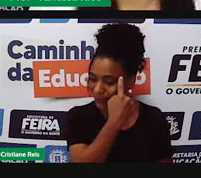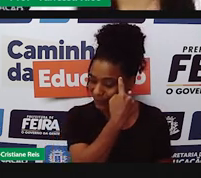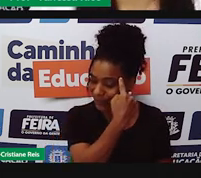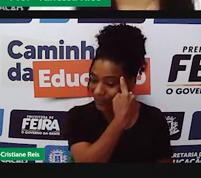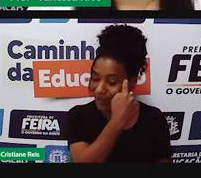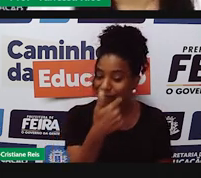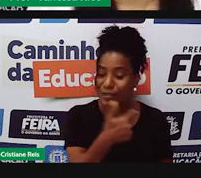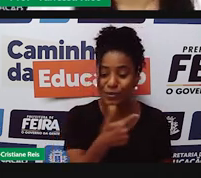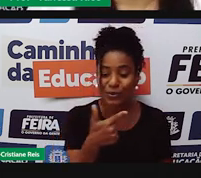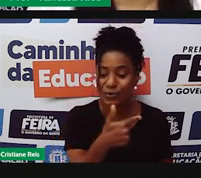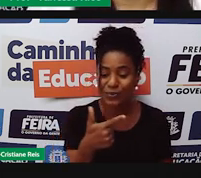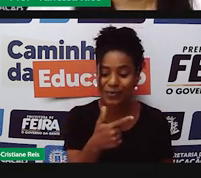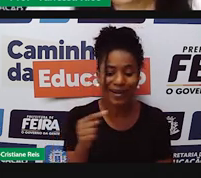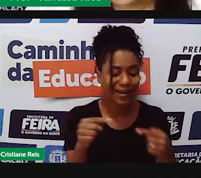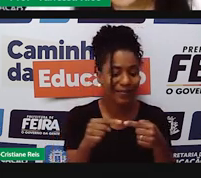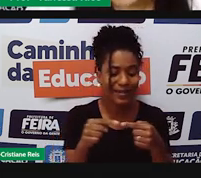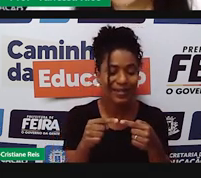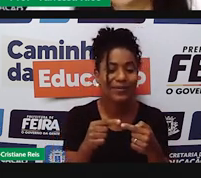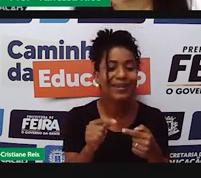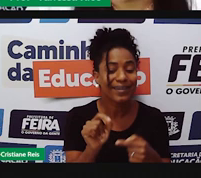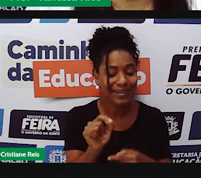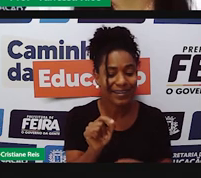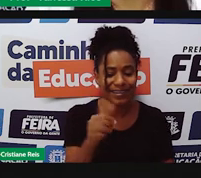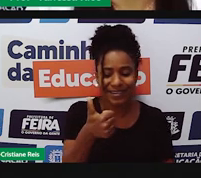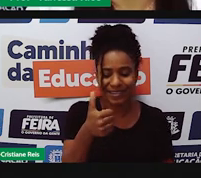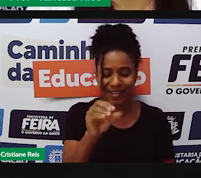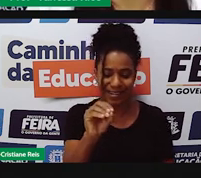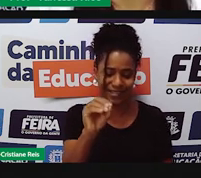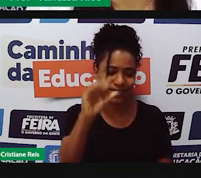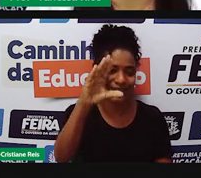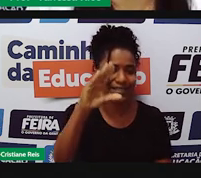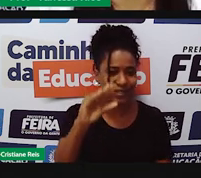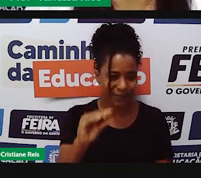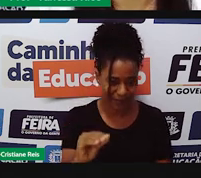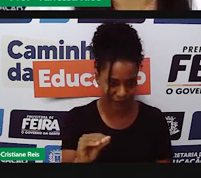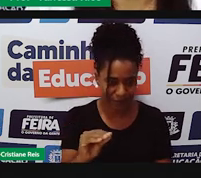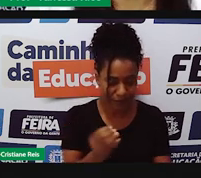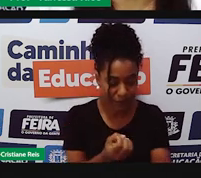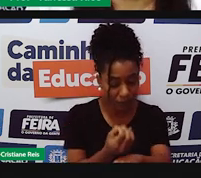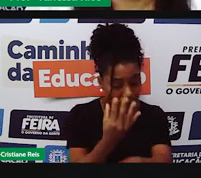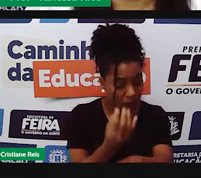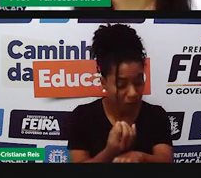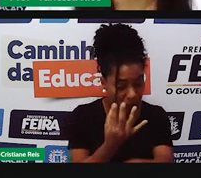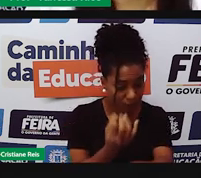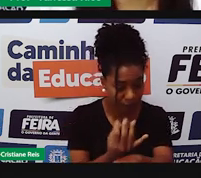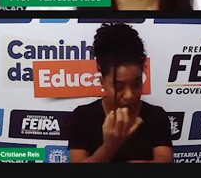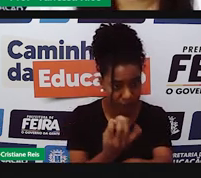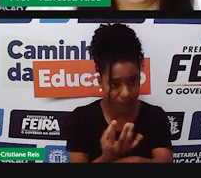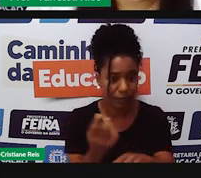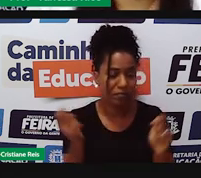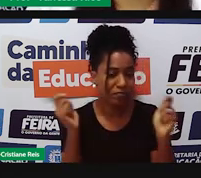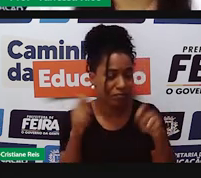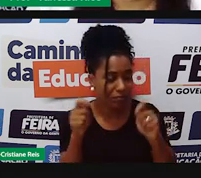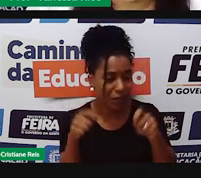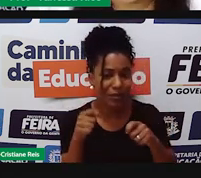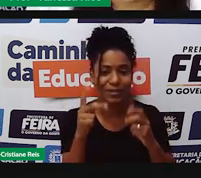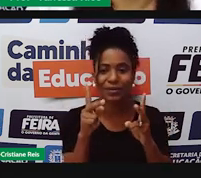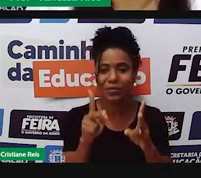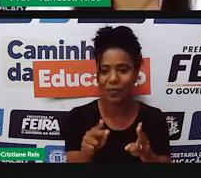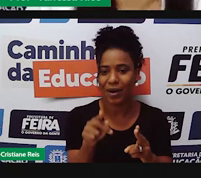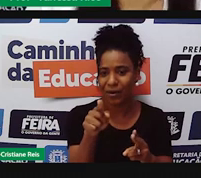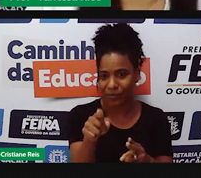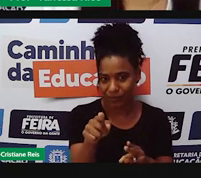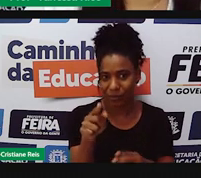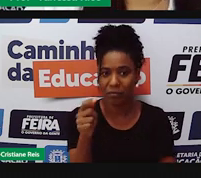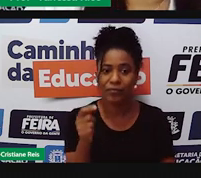da noite. Então, é bem interessante observar que os relógios digitais podem aparecer com a informação de AM e PM